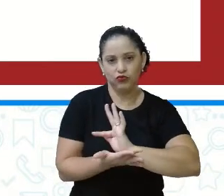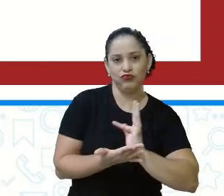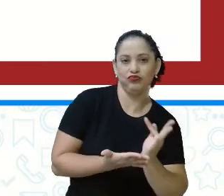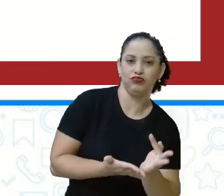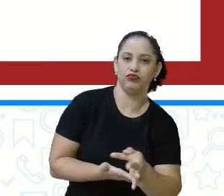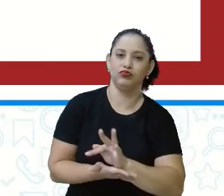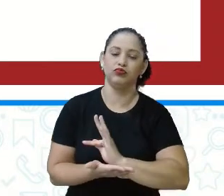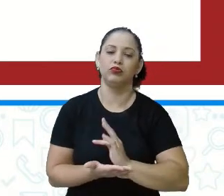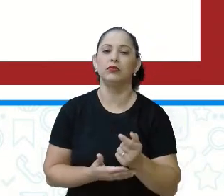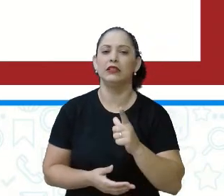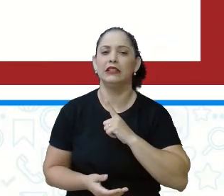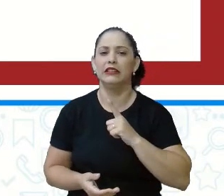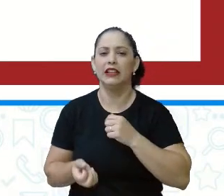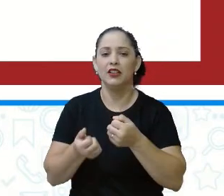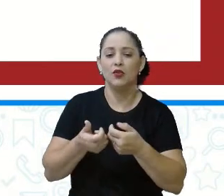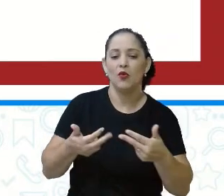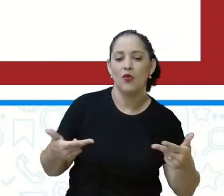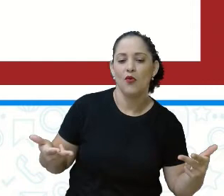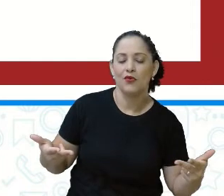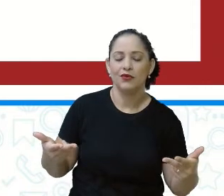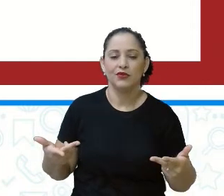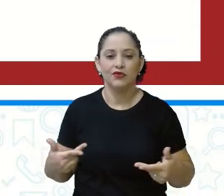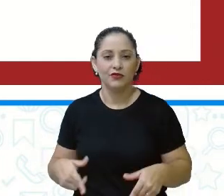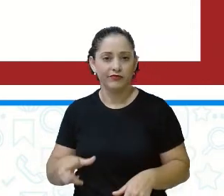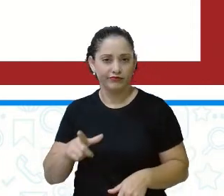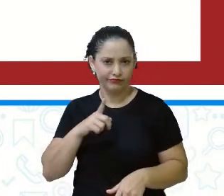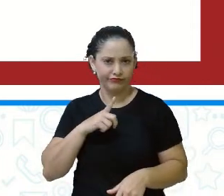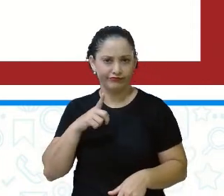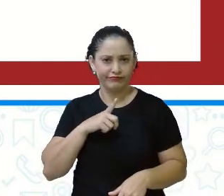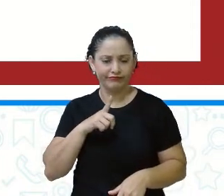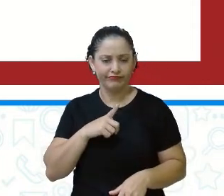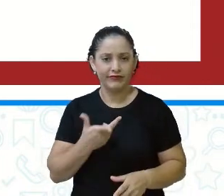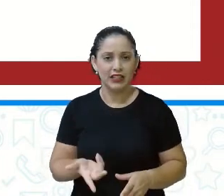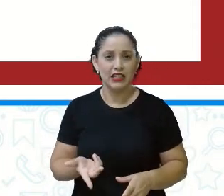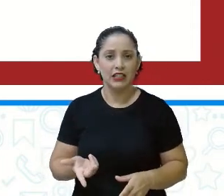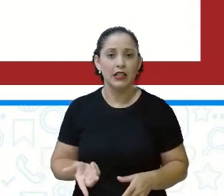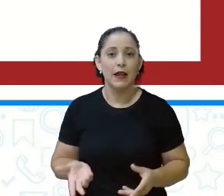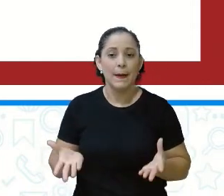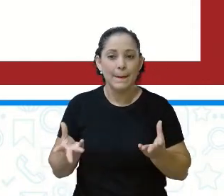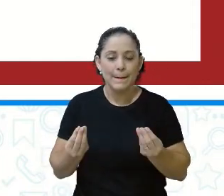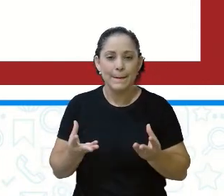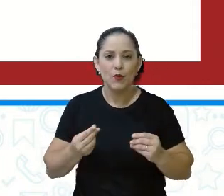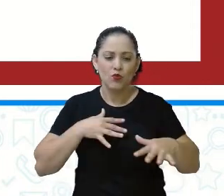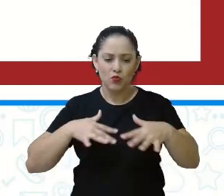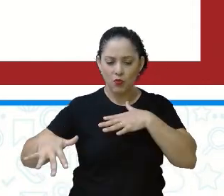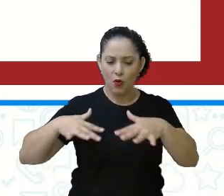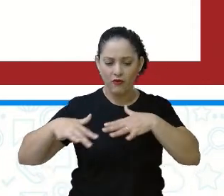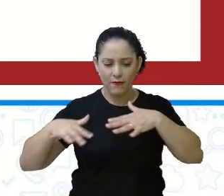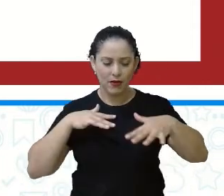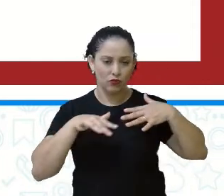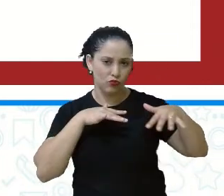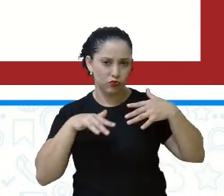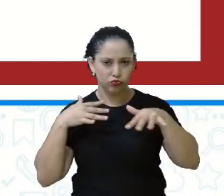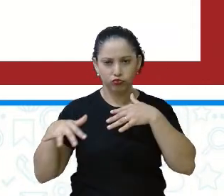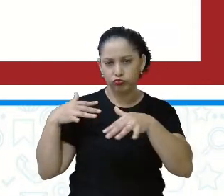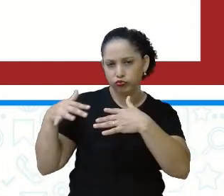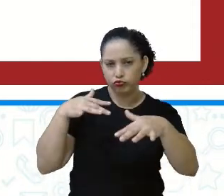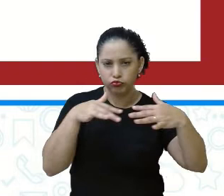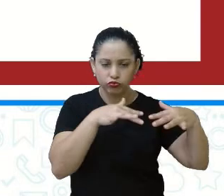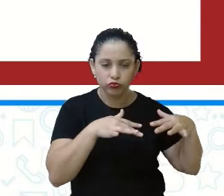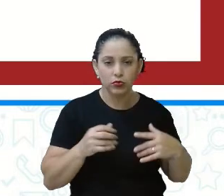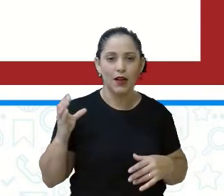pela presença de elementos do folclore nacional, reconhecido pelo ritmo acelerado e enérgico e